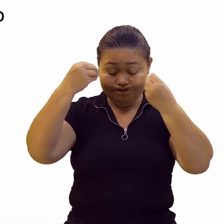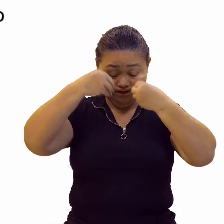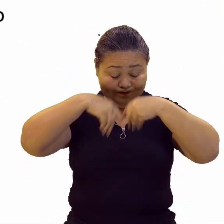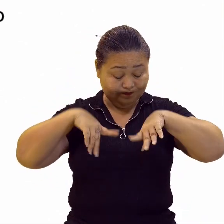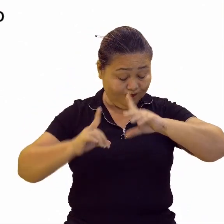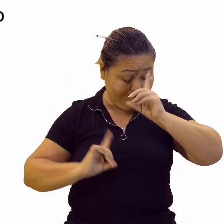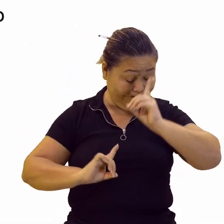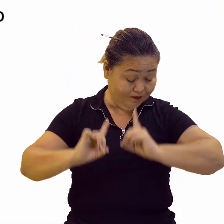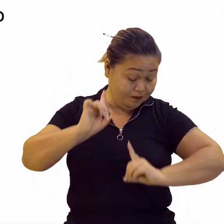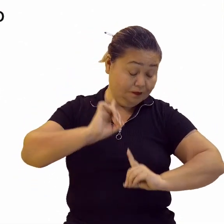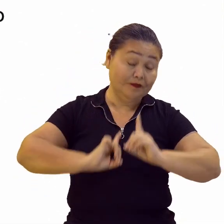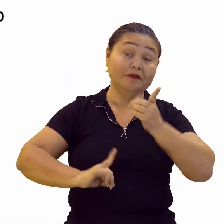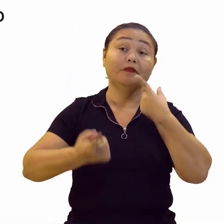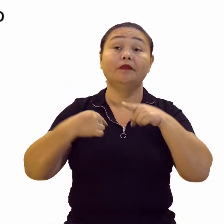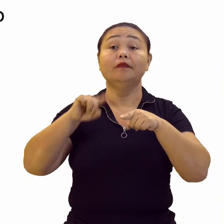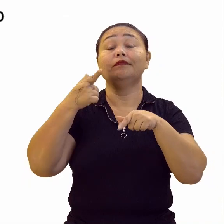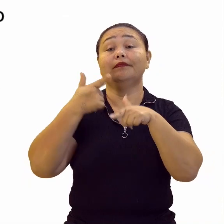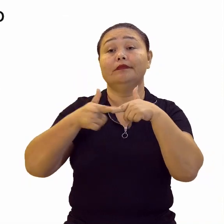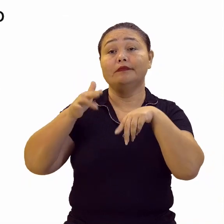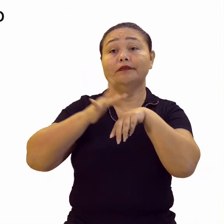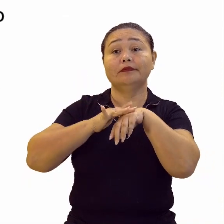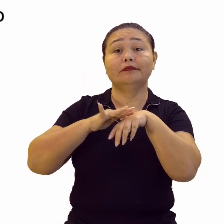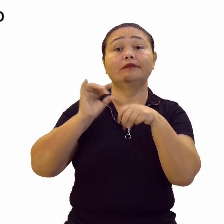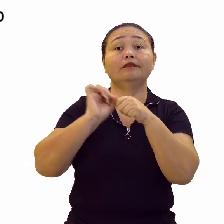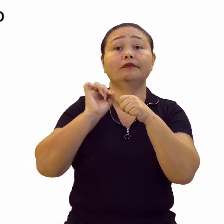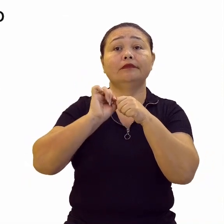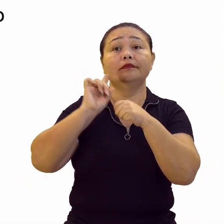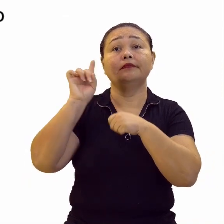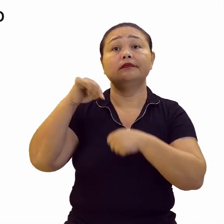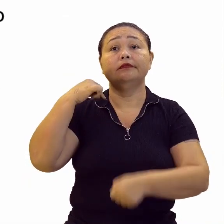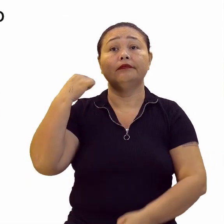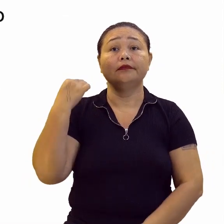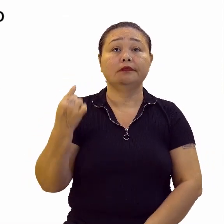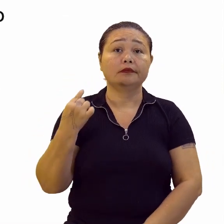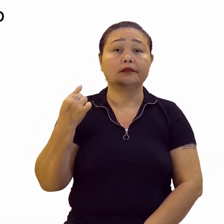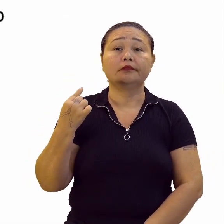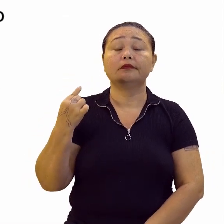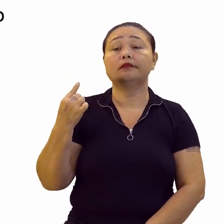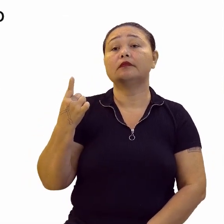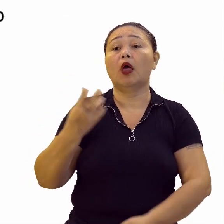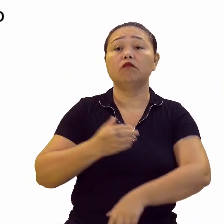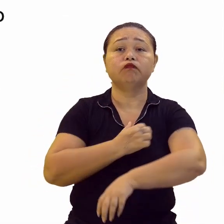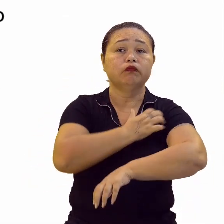transtorno, certo? No caso da vigorexia, né?